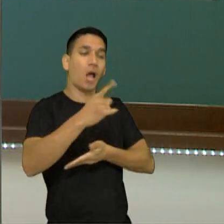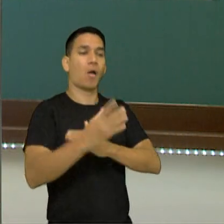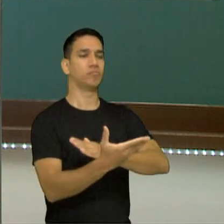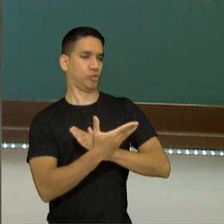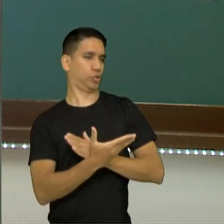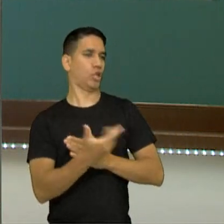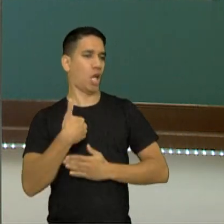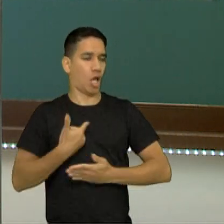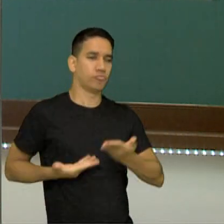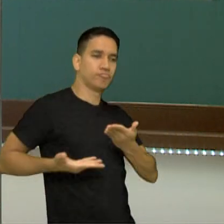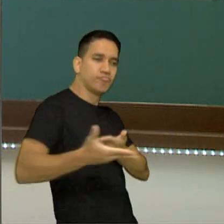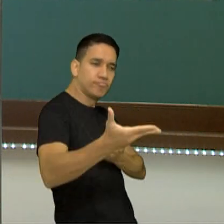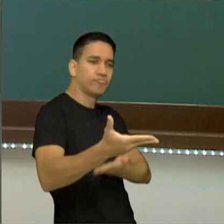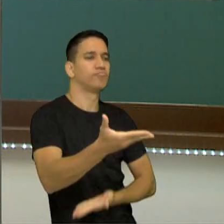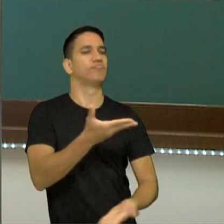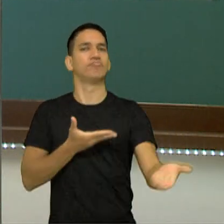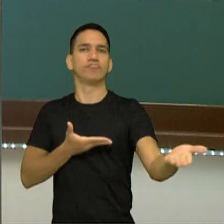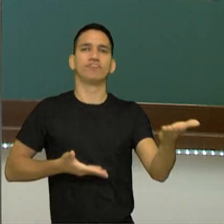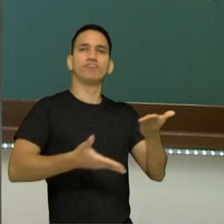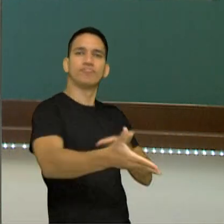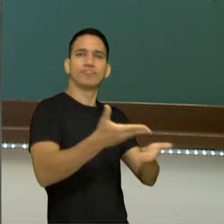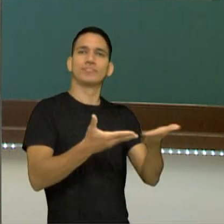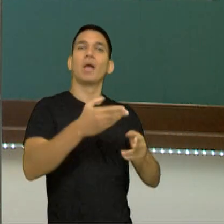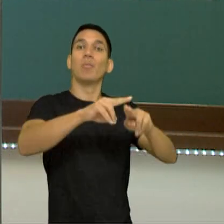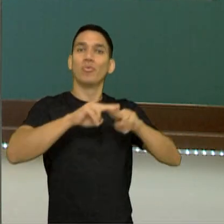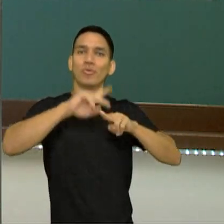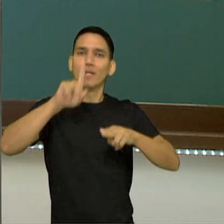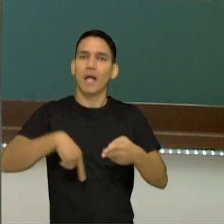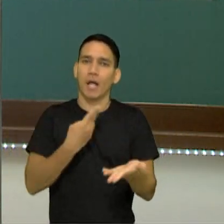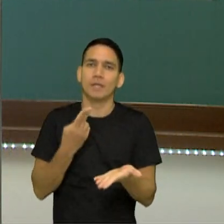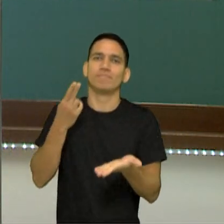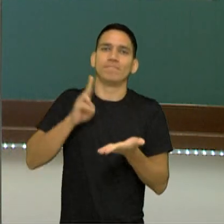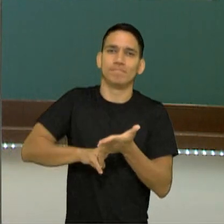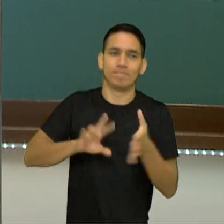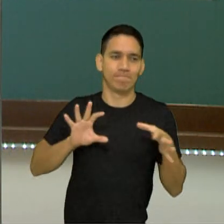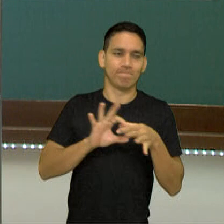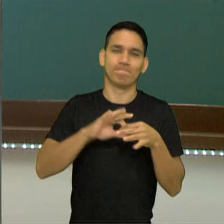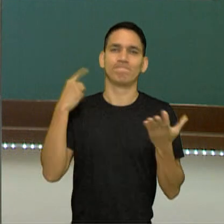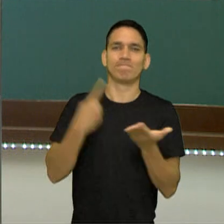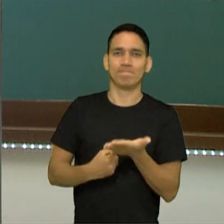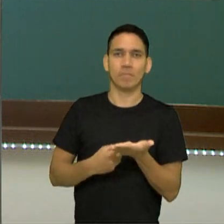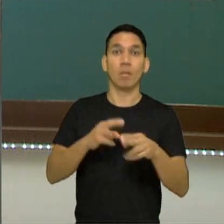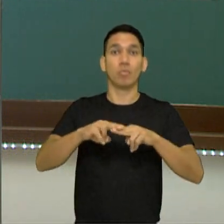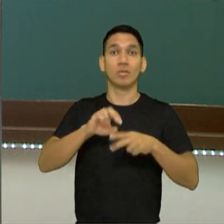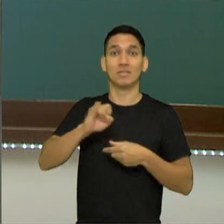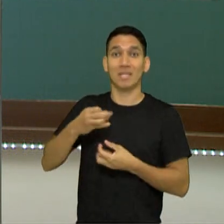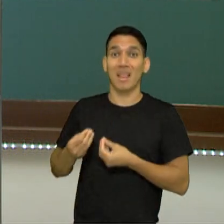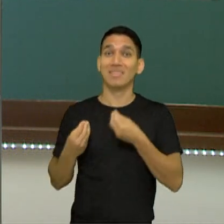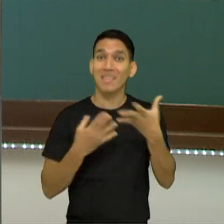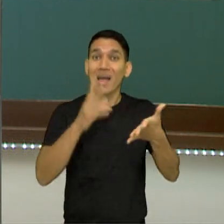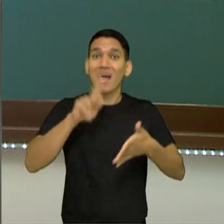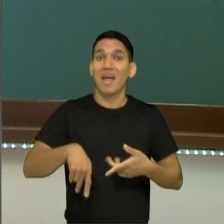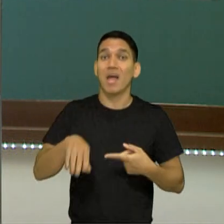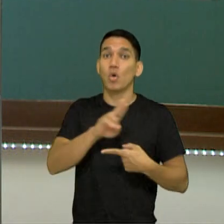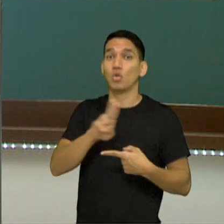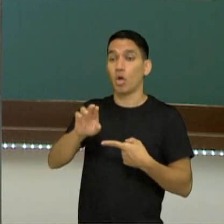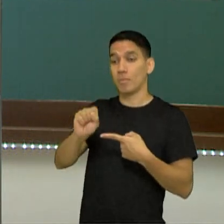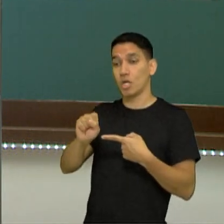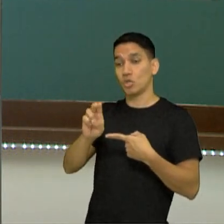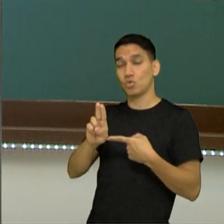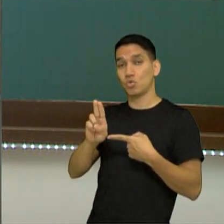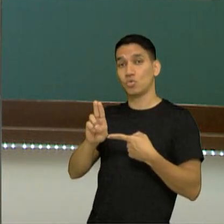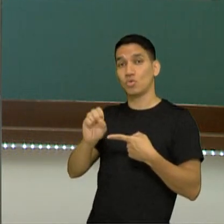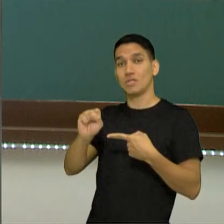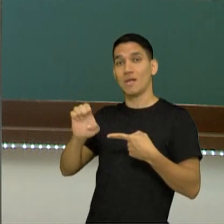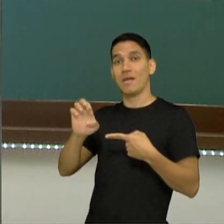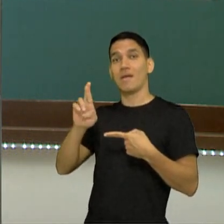ajuda em um combate. Então é um sistema de fidelidade. Então, quem doa essa terra vai ser o sucerano e quem recebe o vassalo, que a